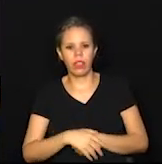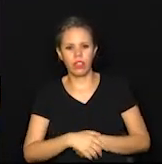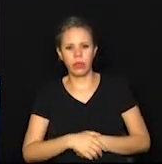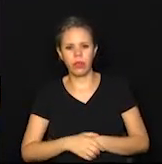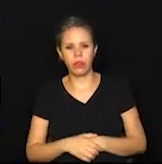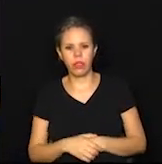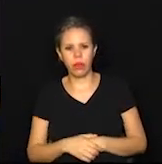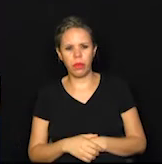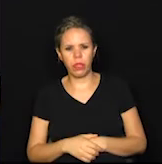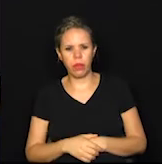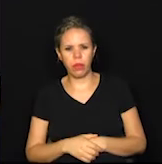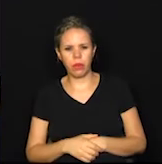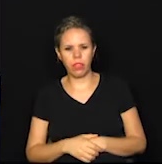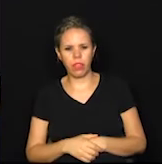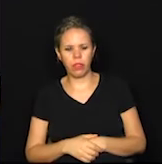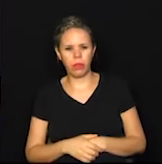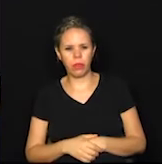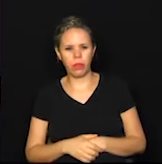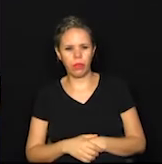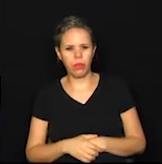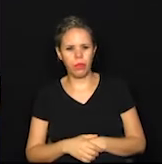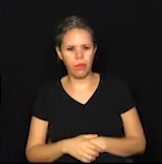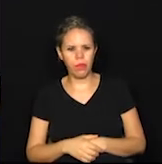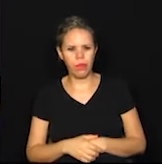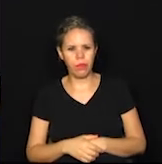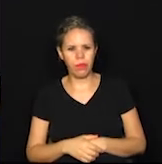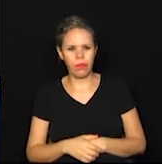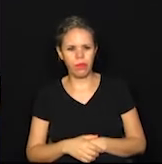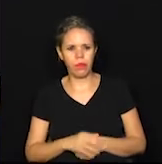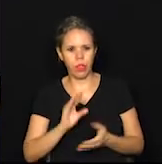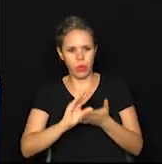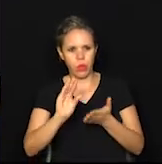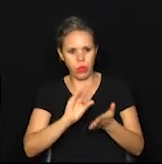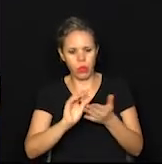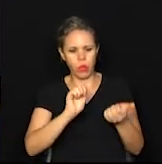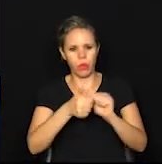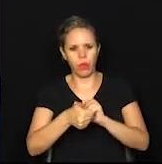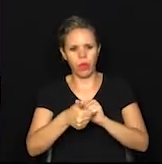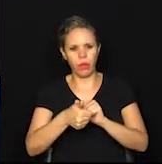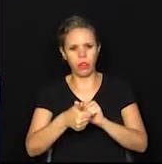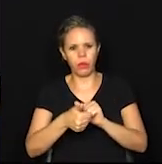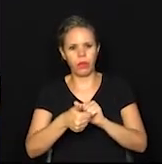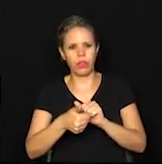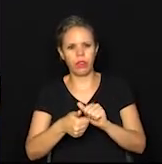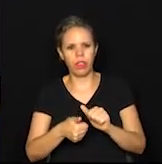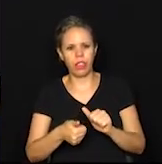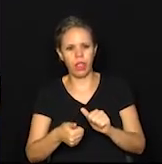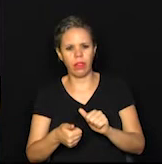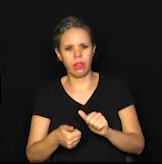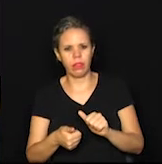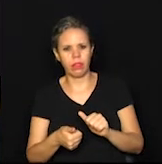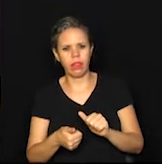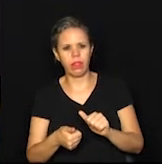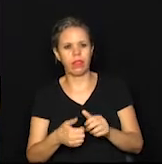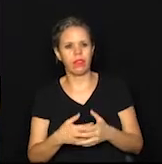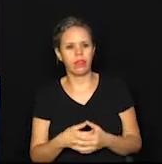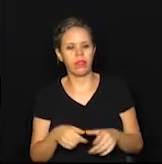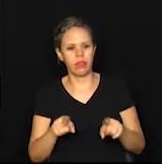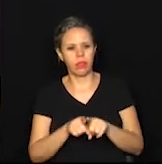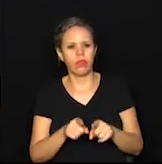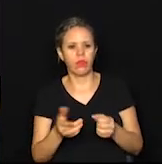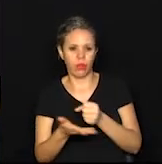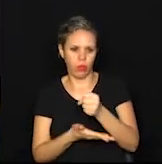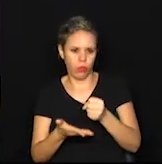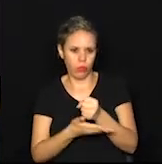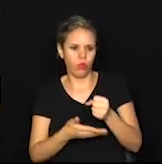gente tem um outro instrumento que é o nosso FIEC, que é o Fundo de Investimento do Esporte Campinas, e o FADA, que é o Fundo de Assistência do Esporte Amador, que